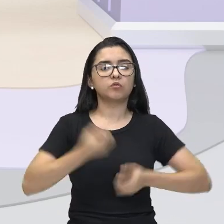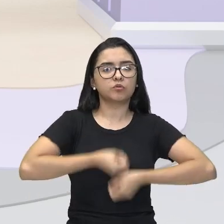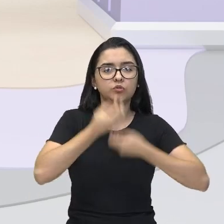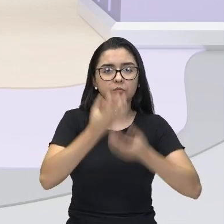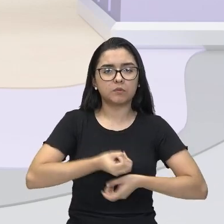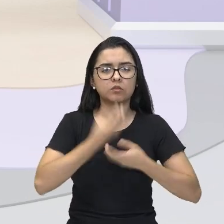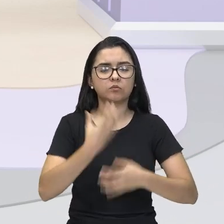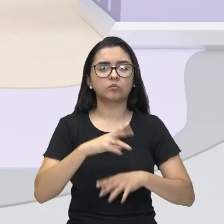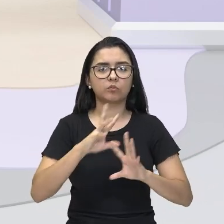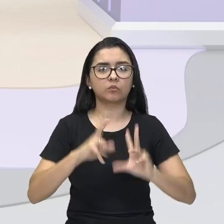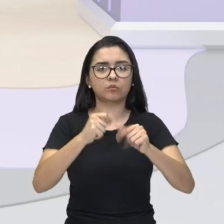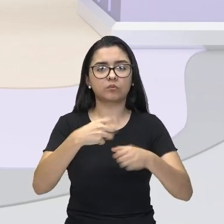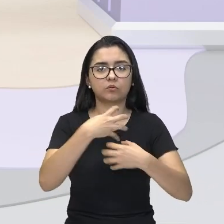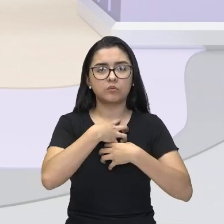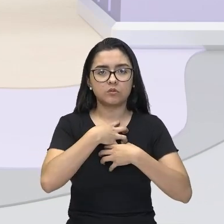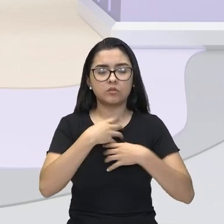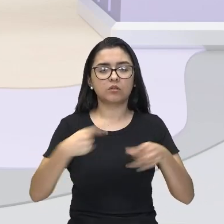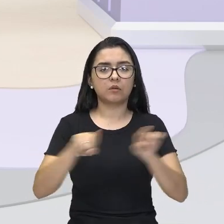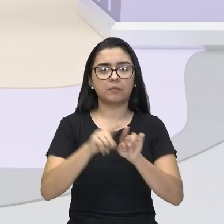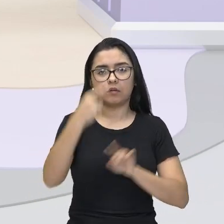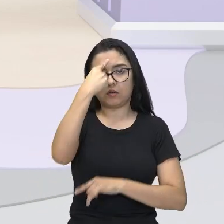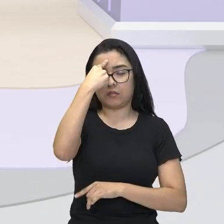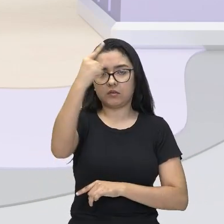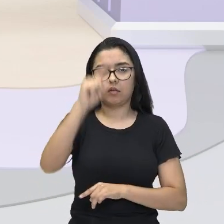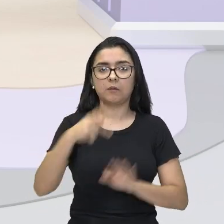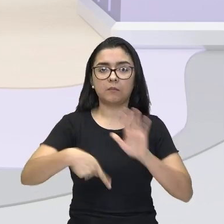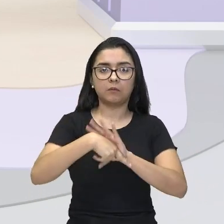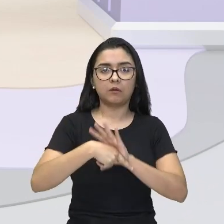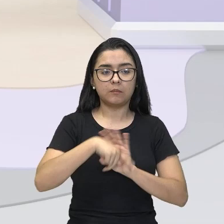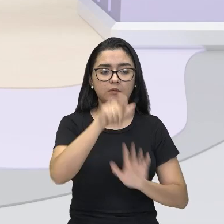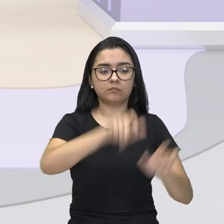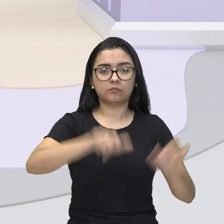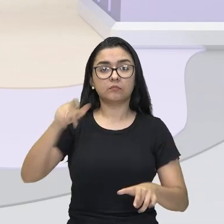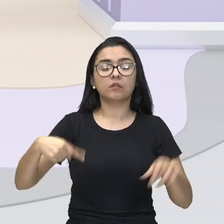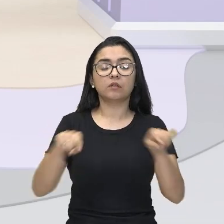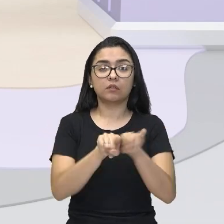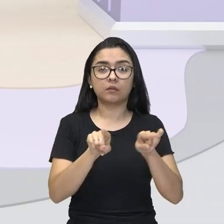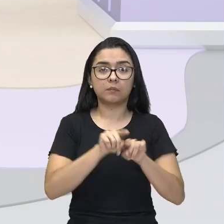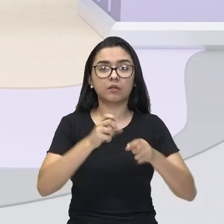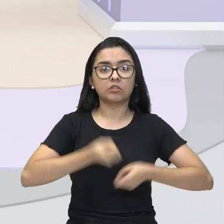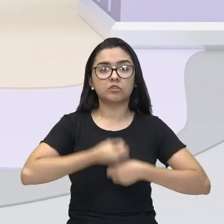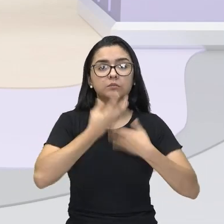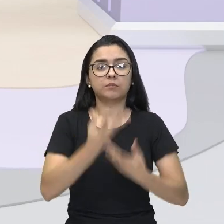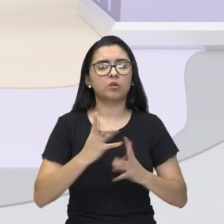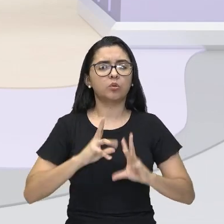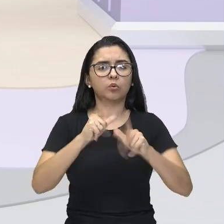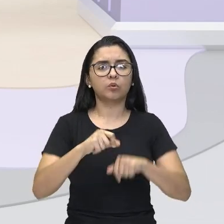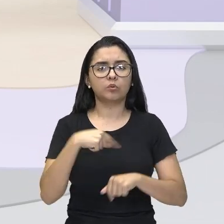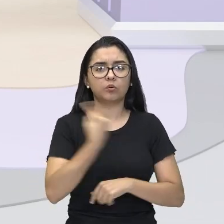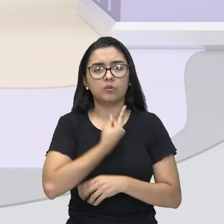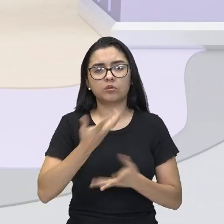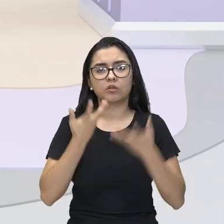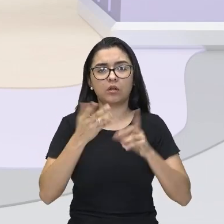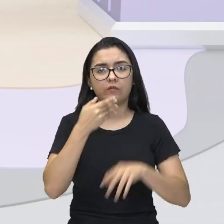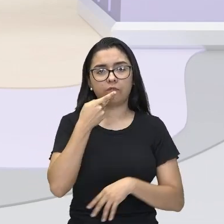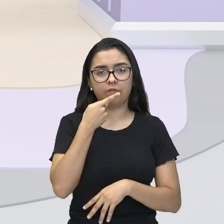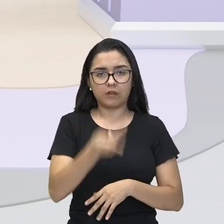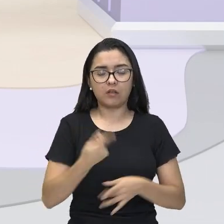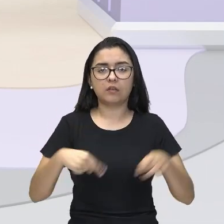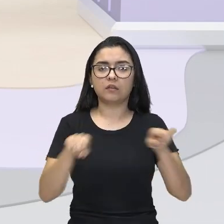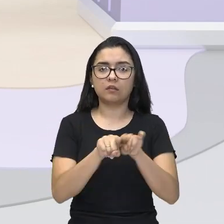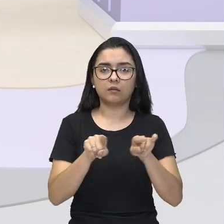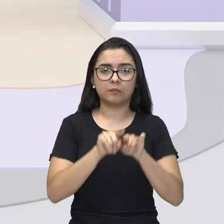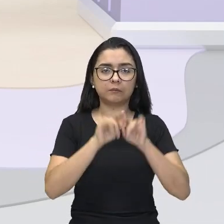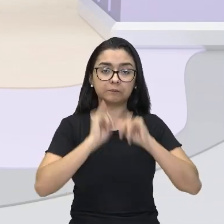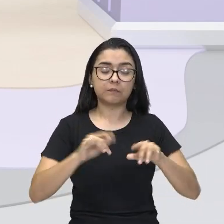o que sentimos, expressar as ideias que temos, expressar aquilo que nós queremos falar, queremos dizer,